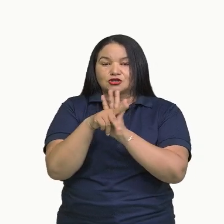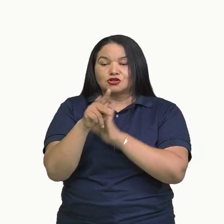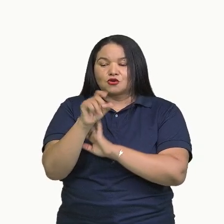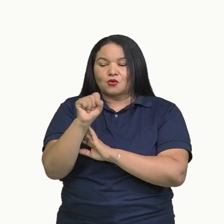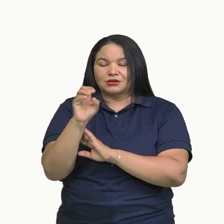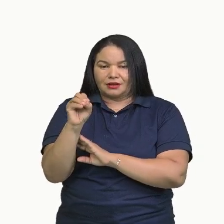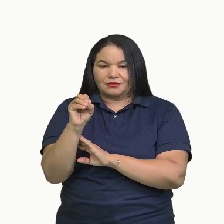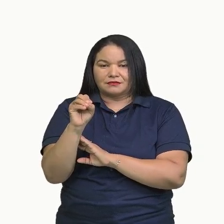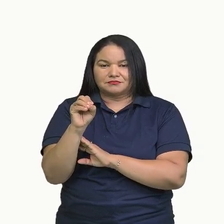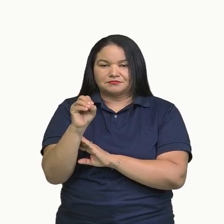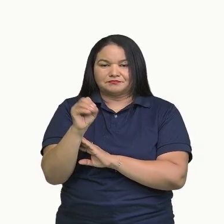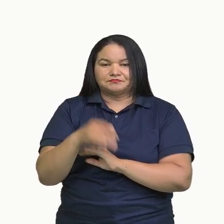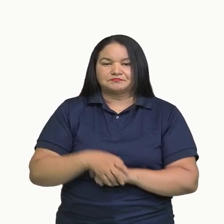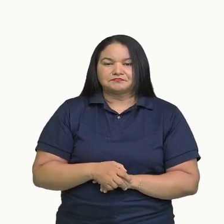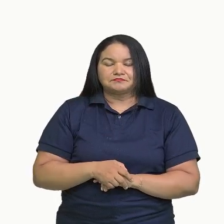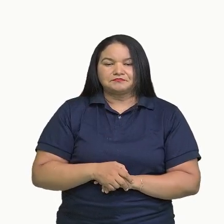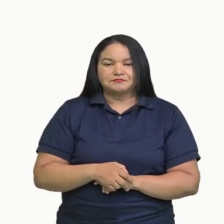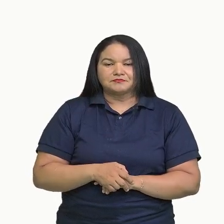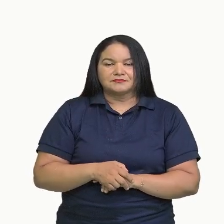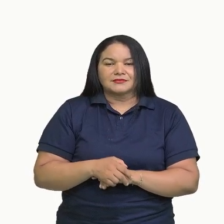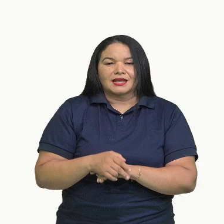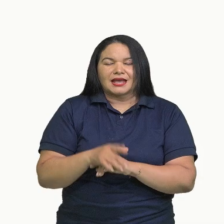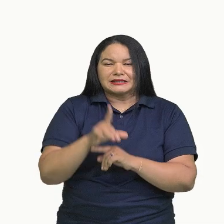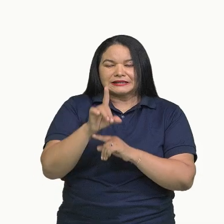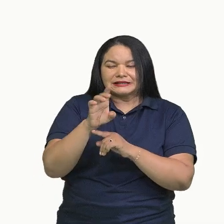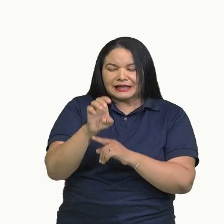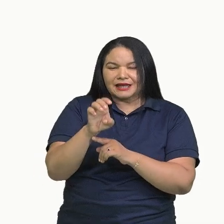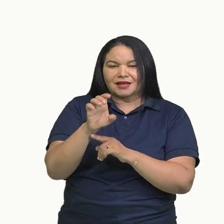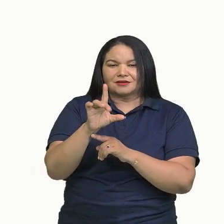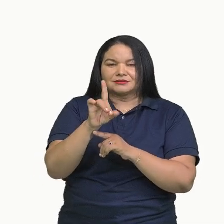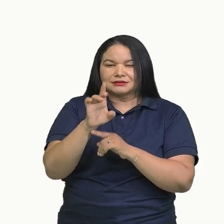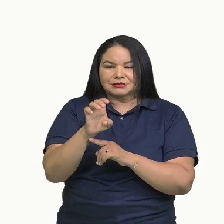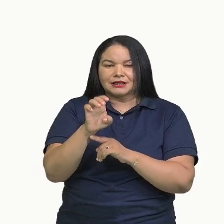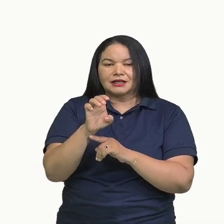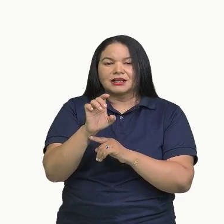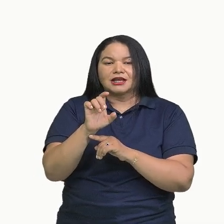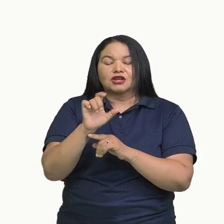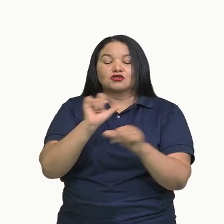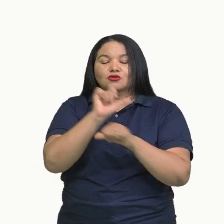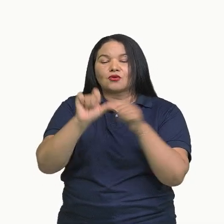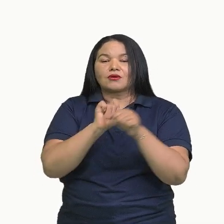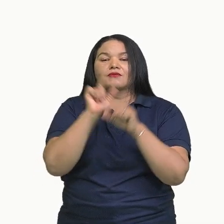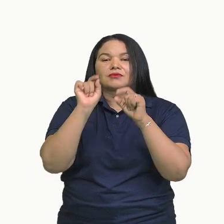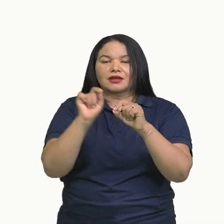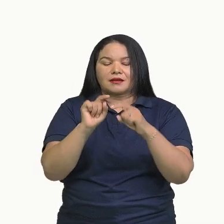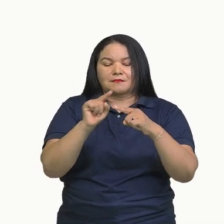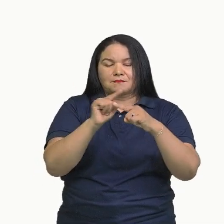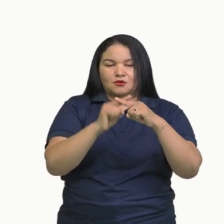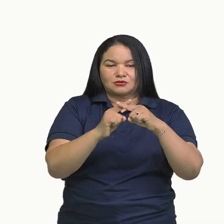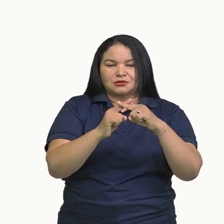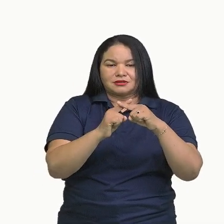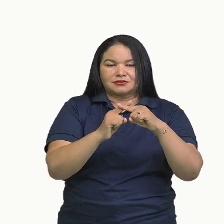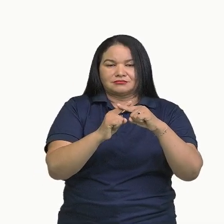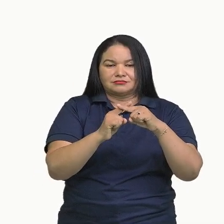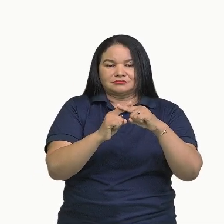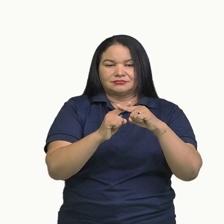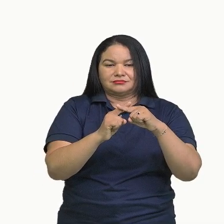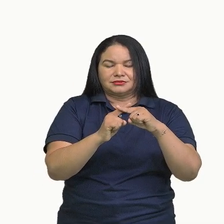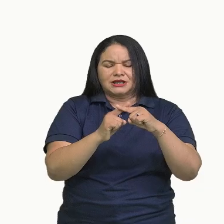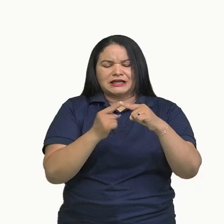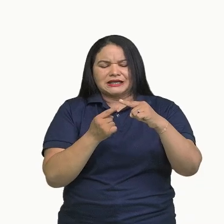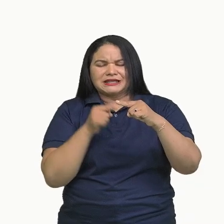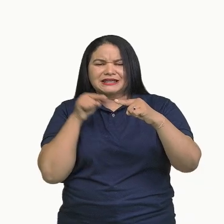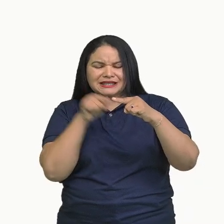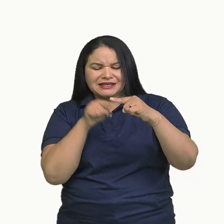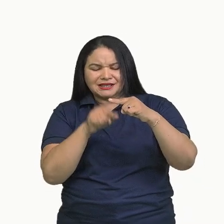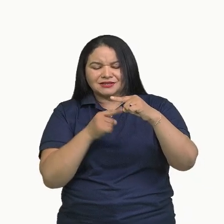80. Só que esse D bem aqui vira quem? Uma multiplicação. E da onde sai esse